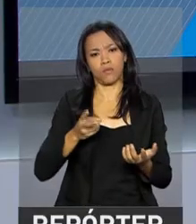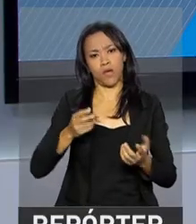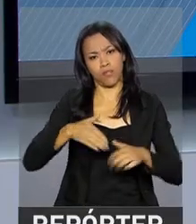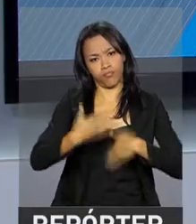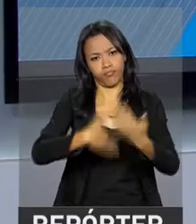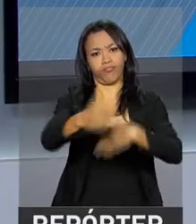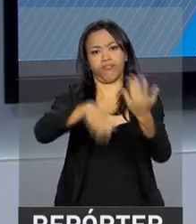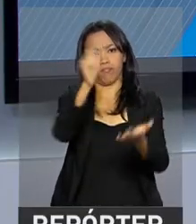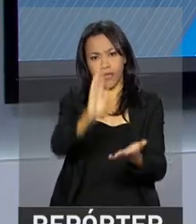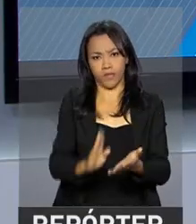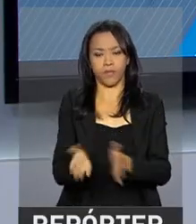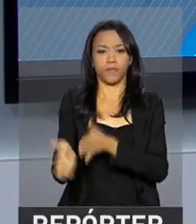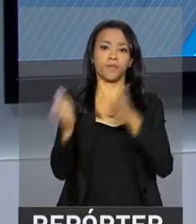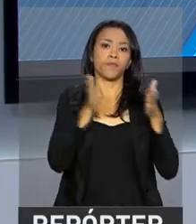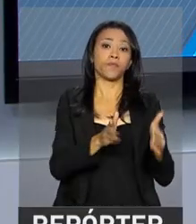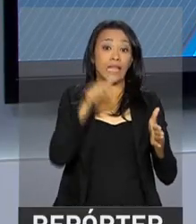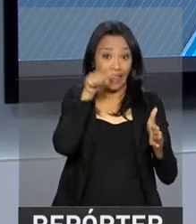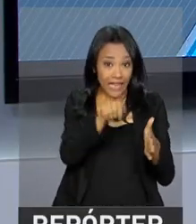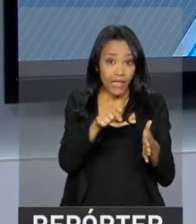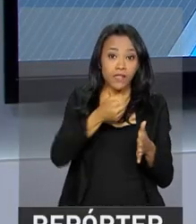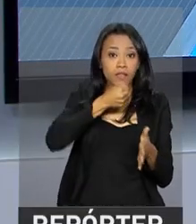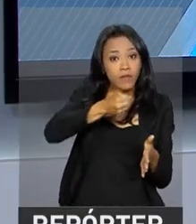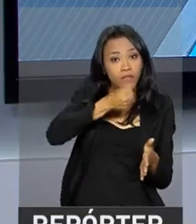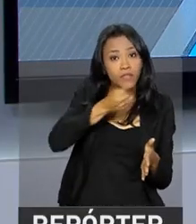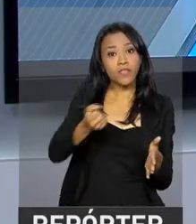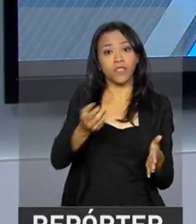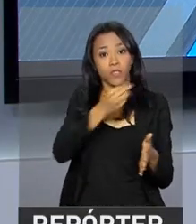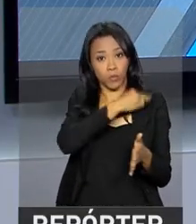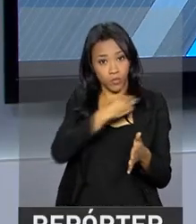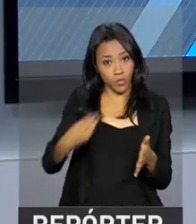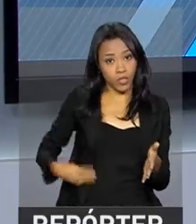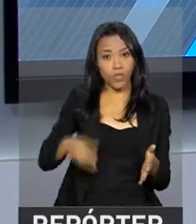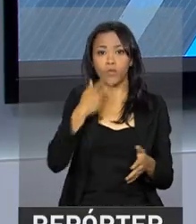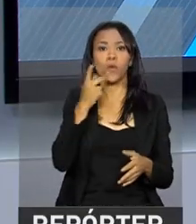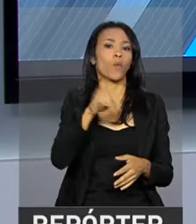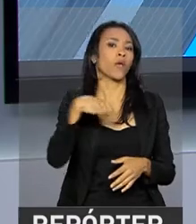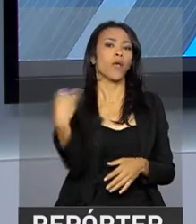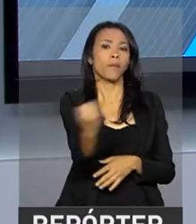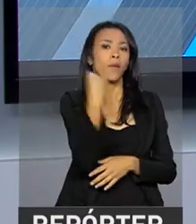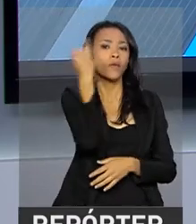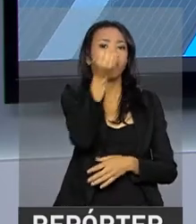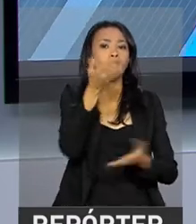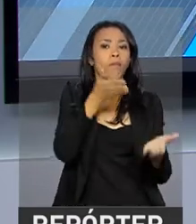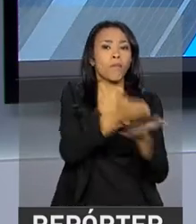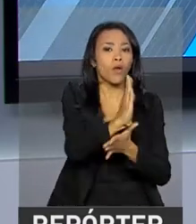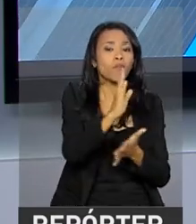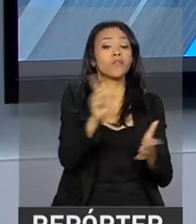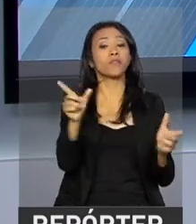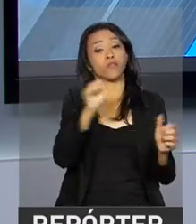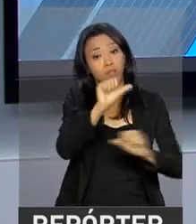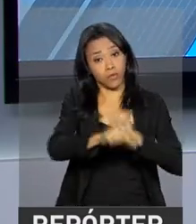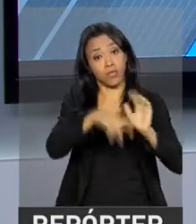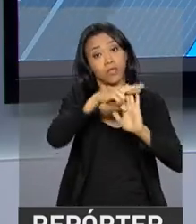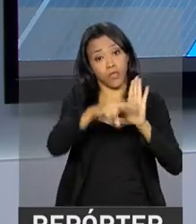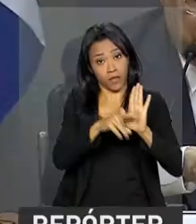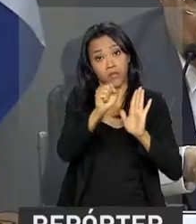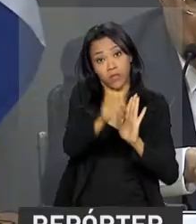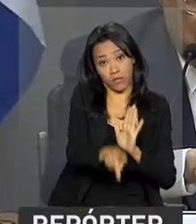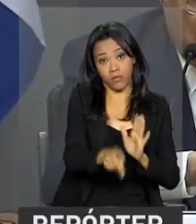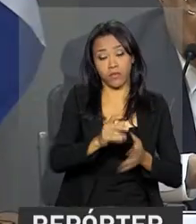durante entrevista meirelles também falou sobre a importância da aprovação da reforma da previdência